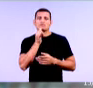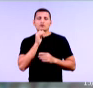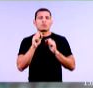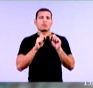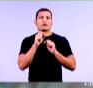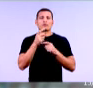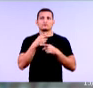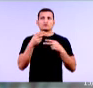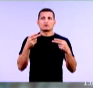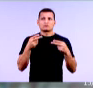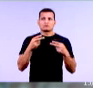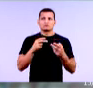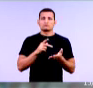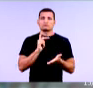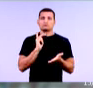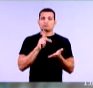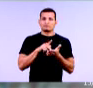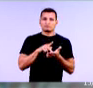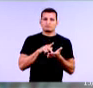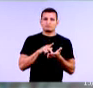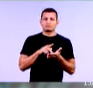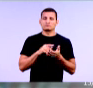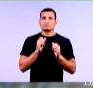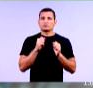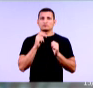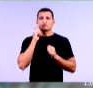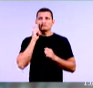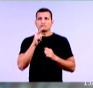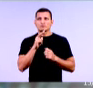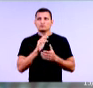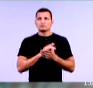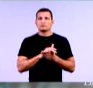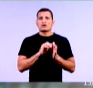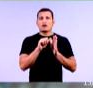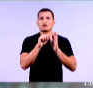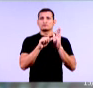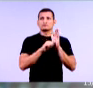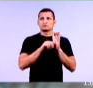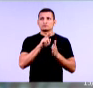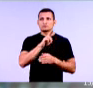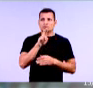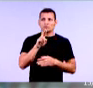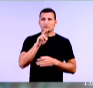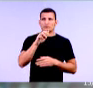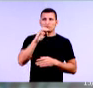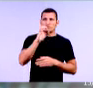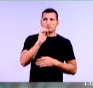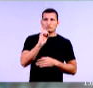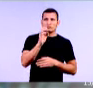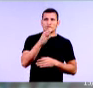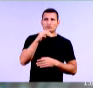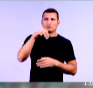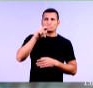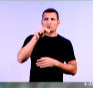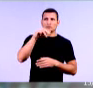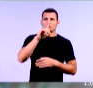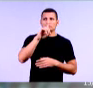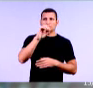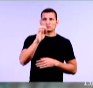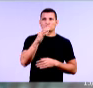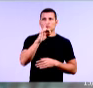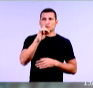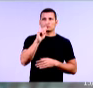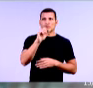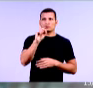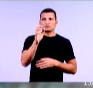é realmente, né? A gente pode ver num artigo chamado O Mundo das Ideias, de Platão, e O Mundo